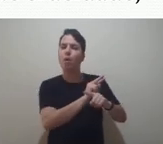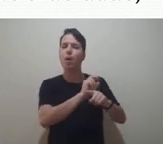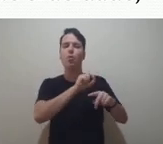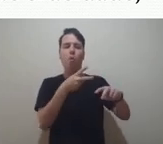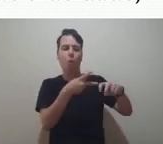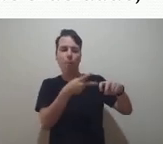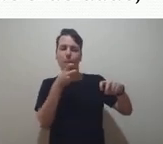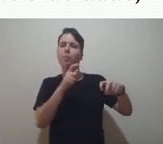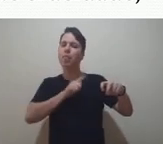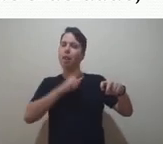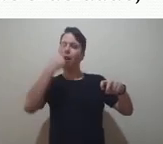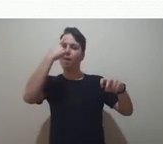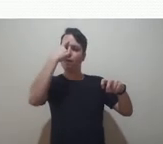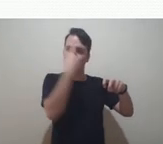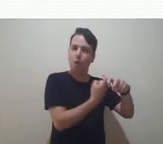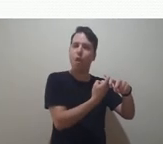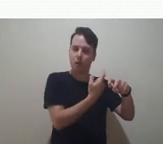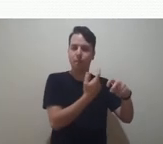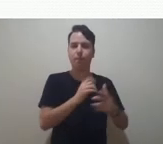crueldade, abuso ou negligência.